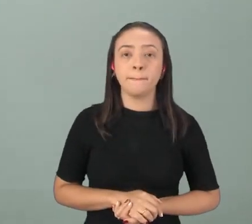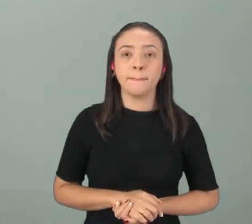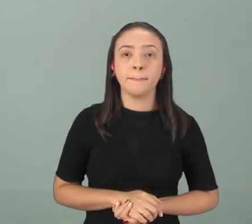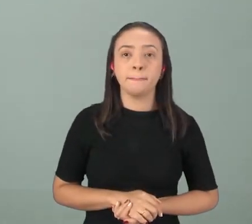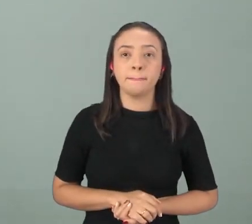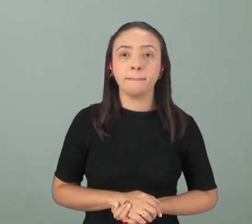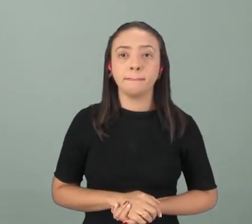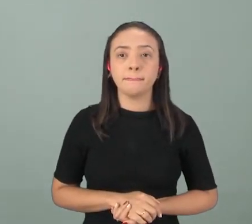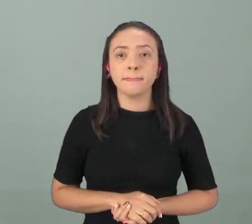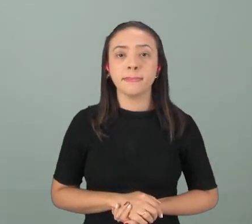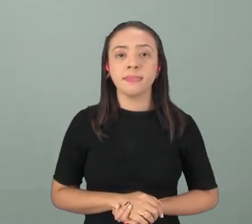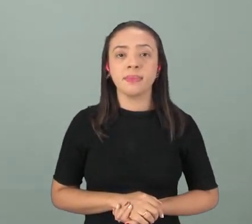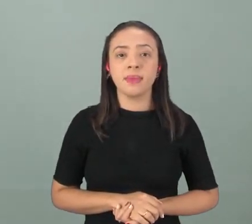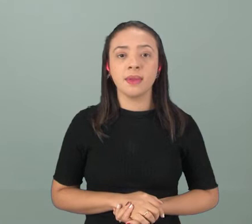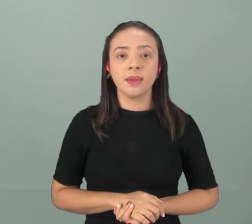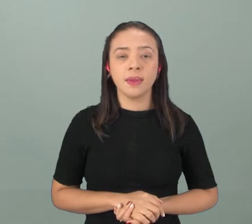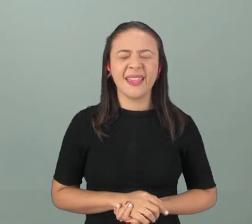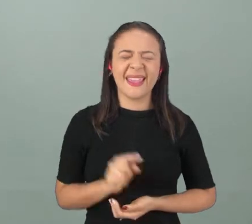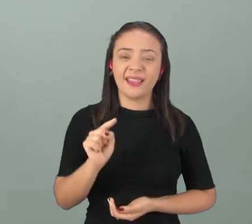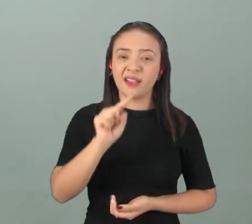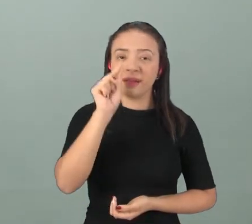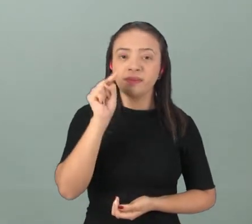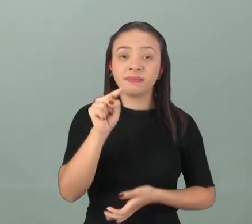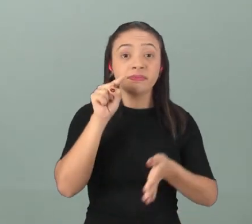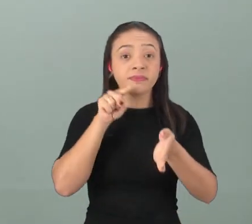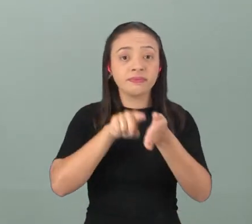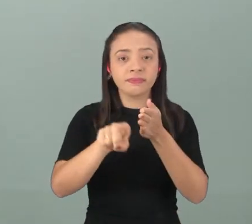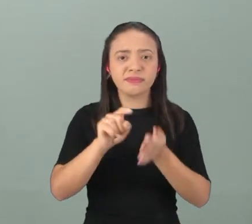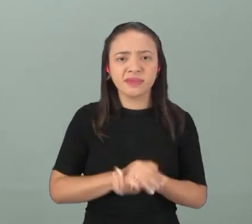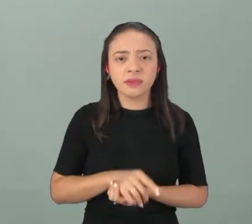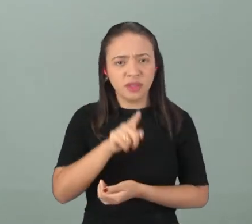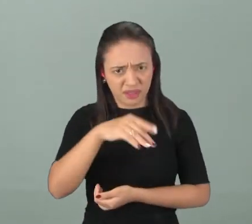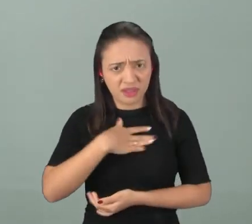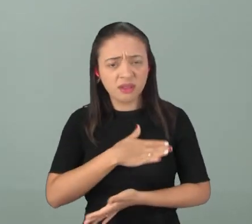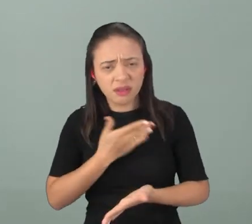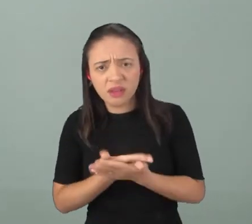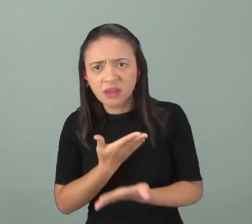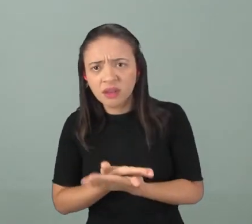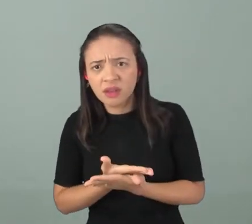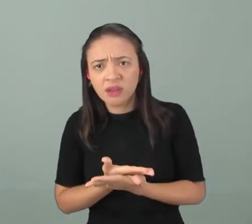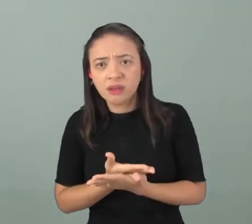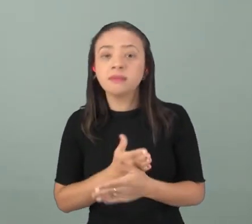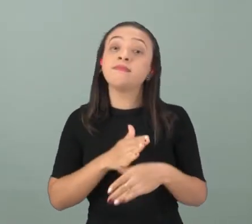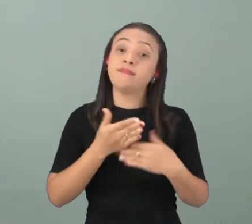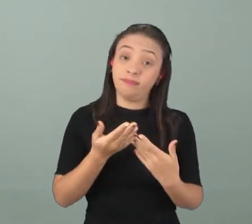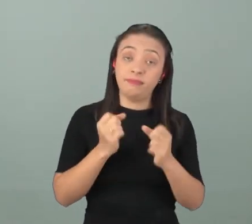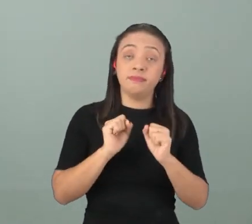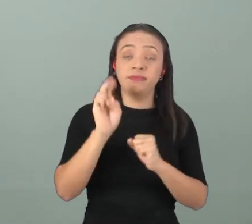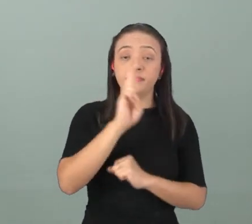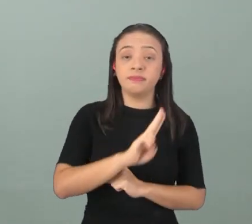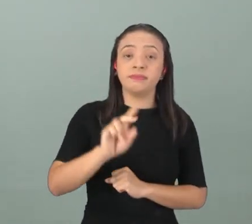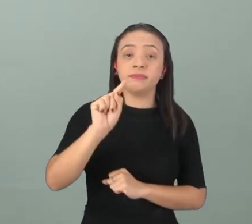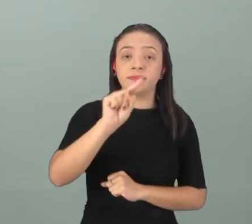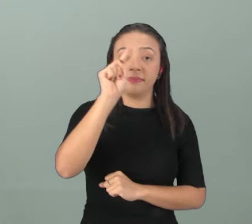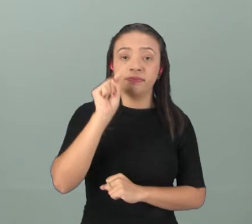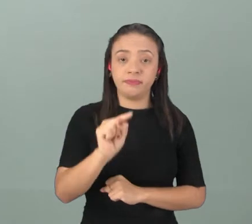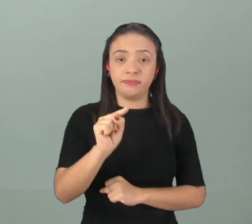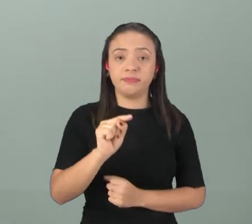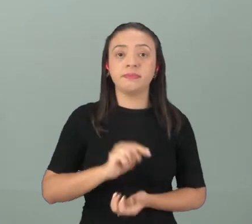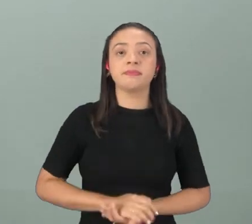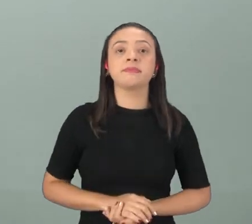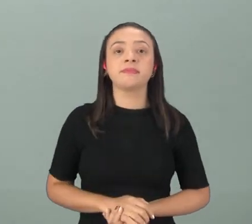Ali. Ponto de interrogação numa pergunta. Você está gostando da aula? Aí eu posso usar o ponto de